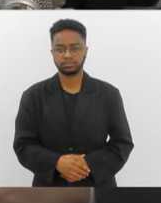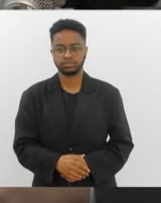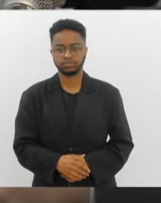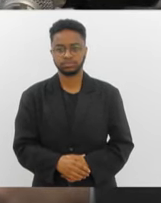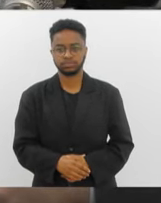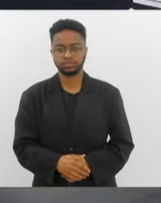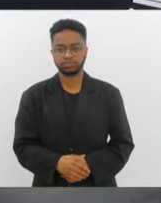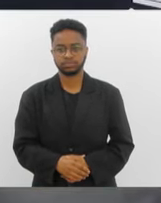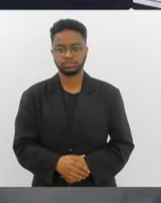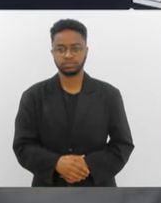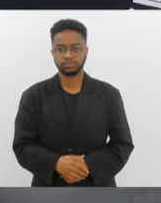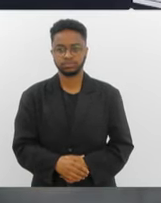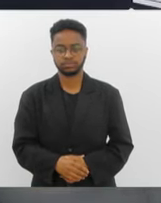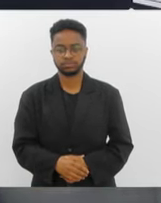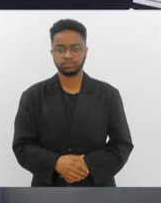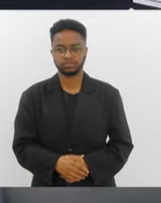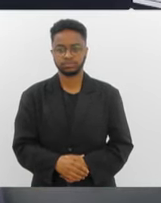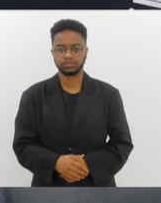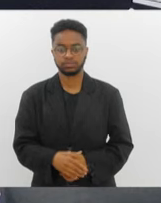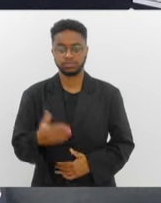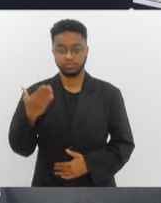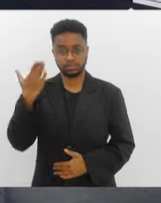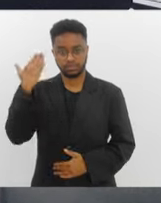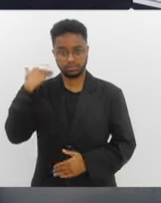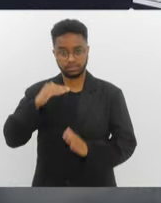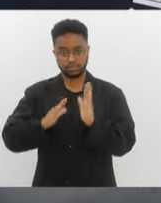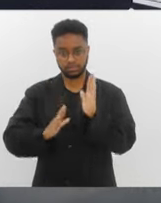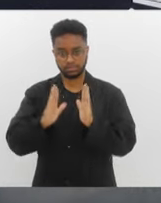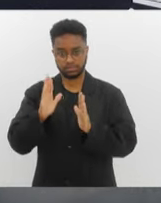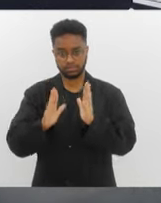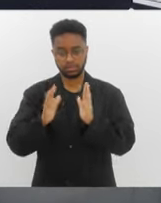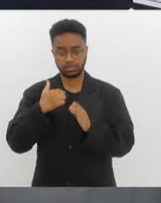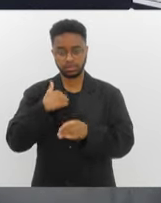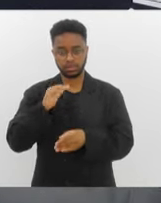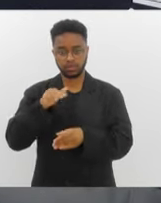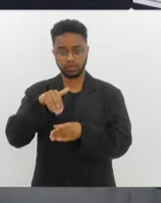Luiz Paulo. Naquele momento, eu